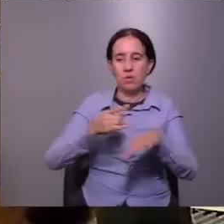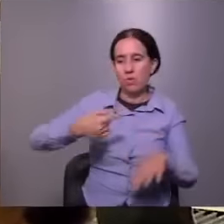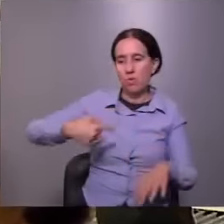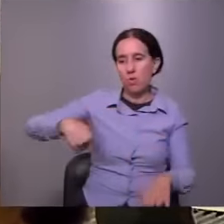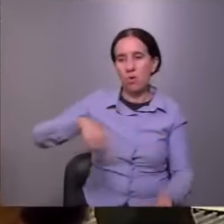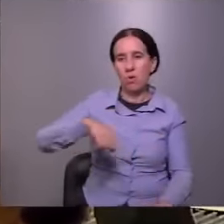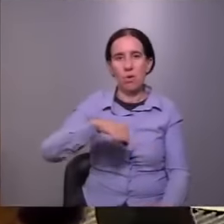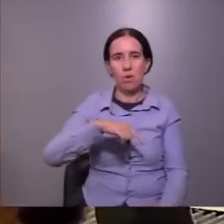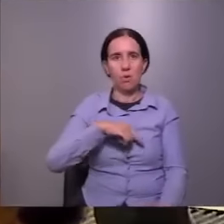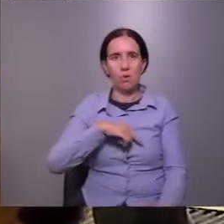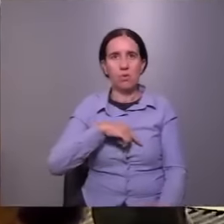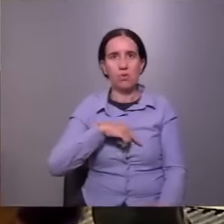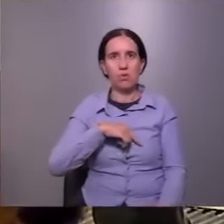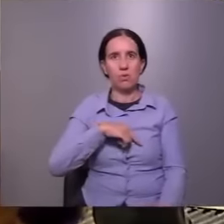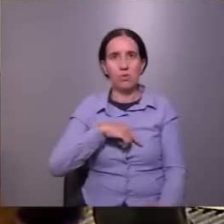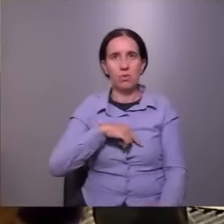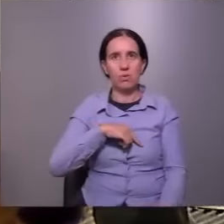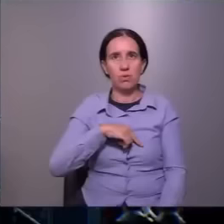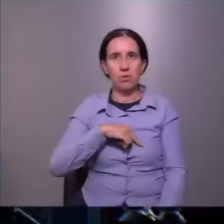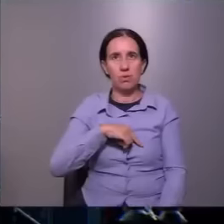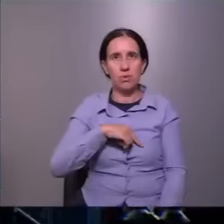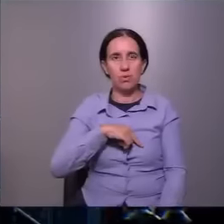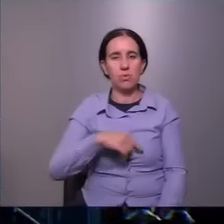Santa Maria,